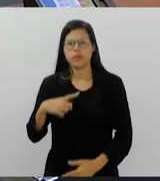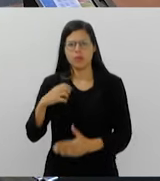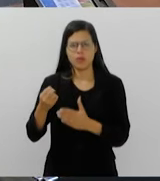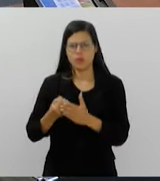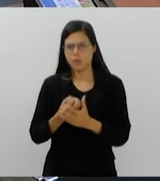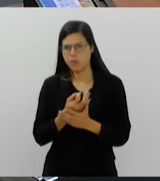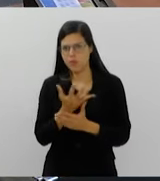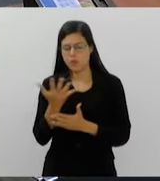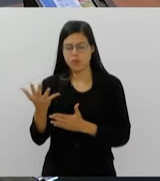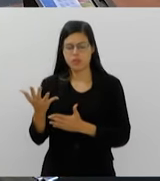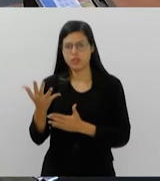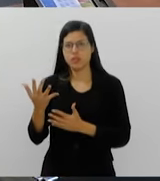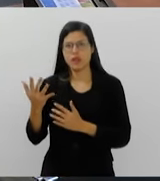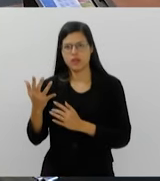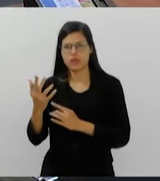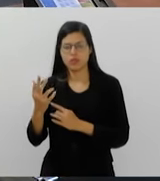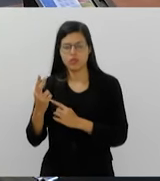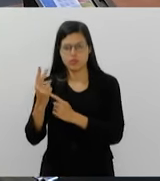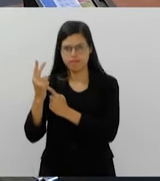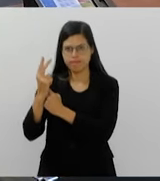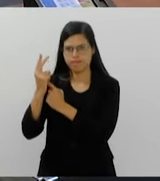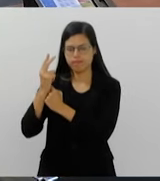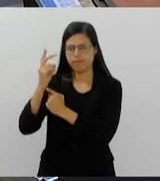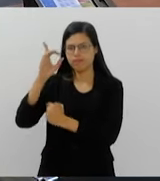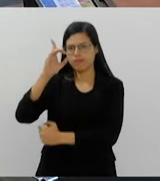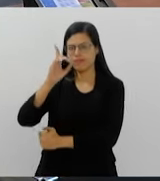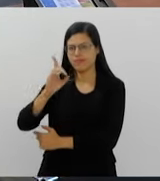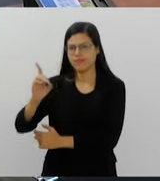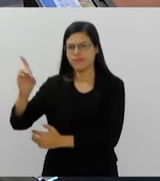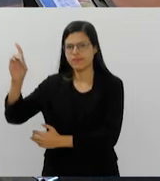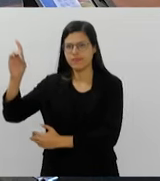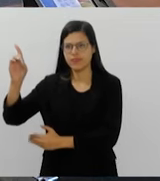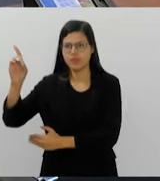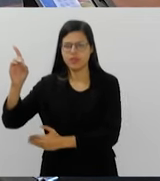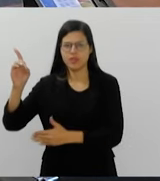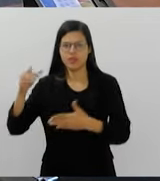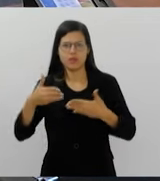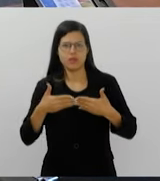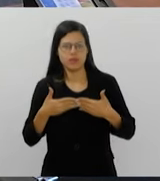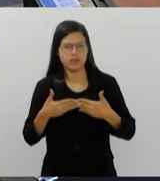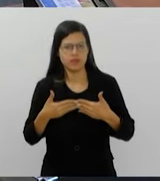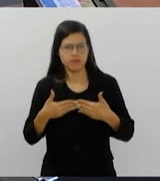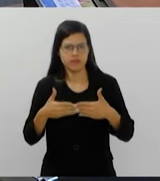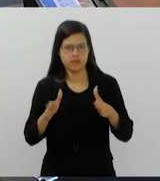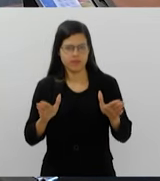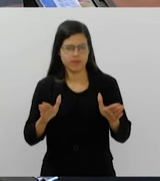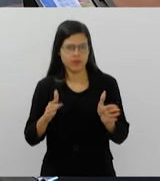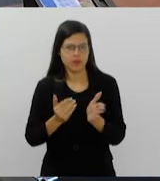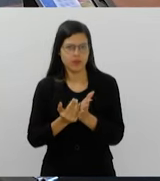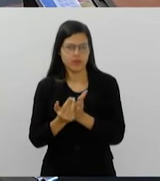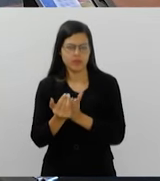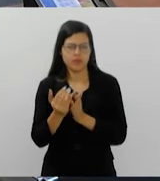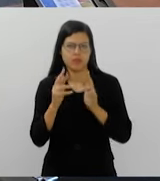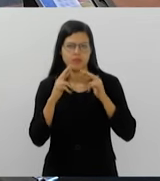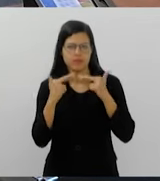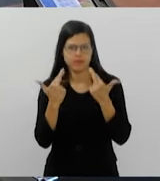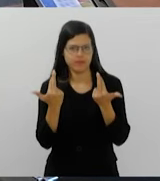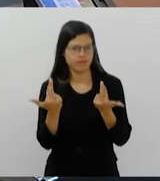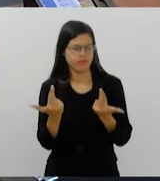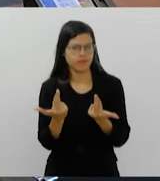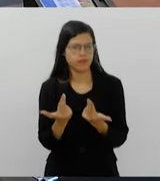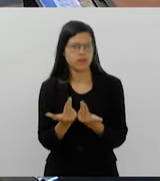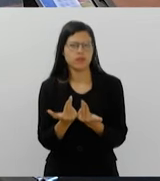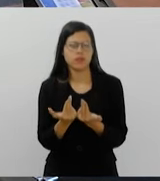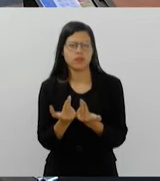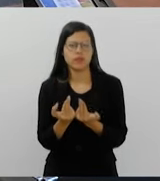havendo o número legal e sob a proteção de Deus, iniciamos os nossos